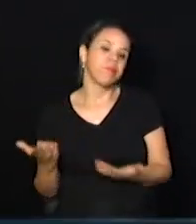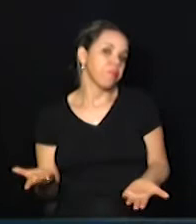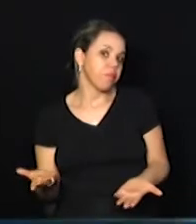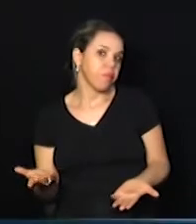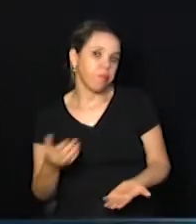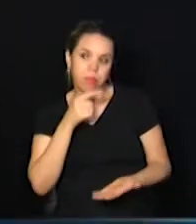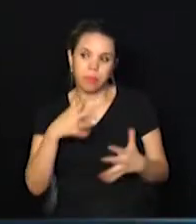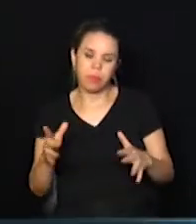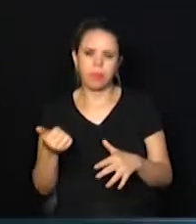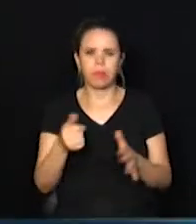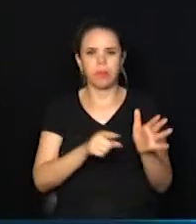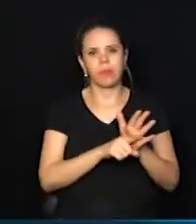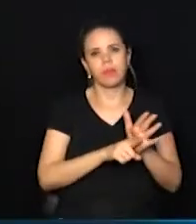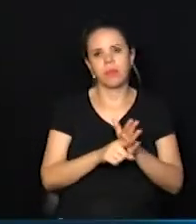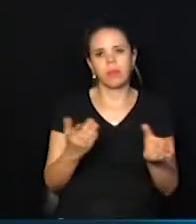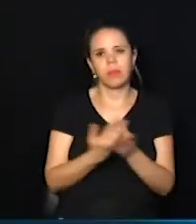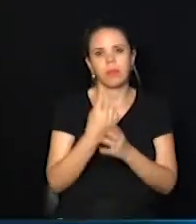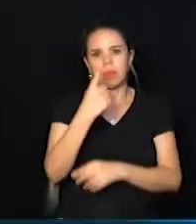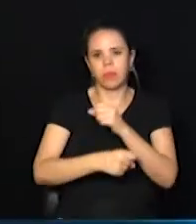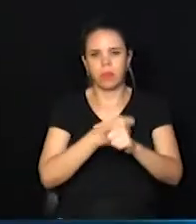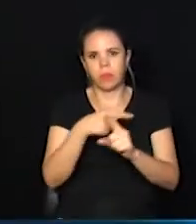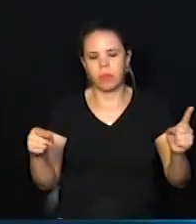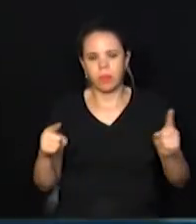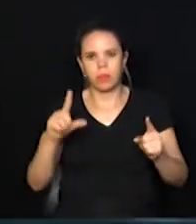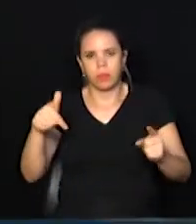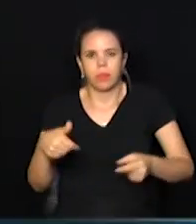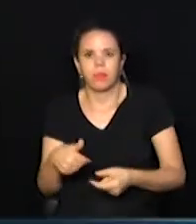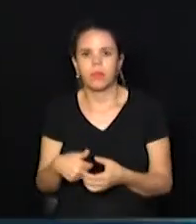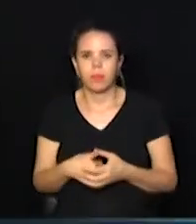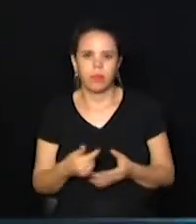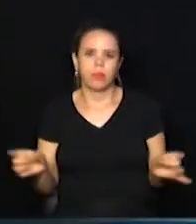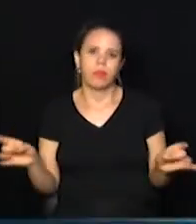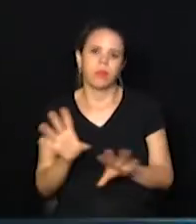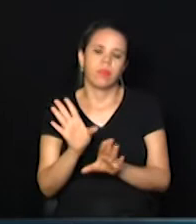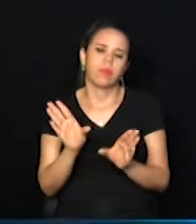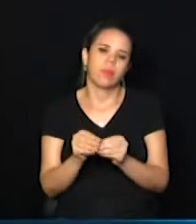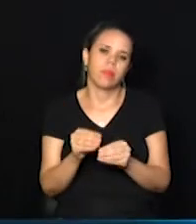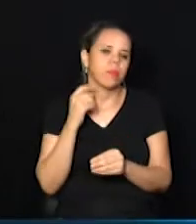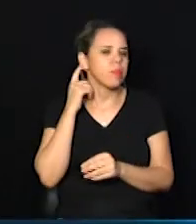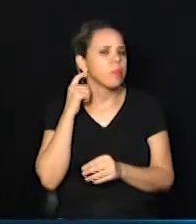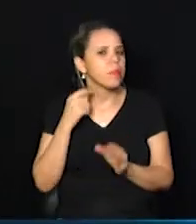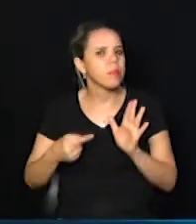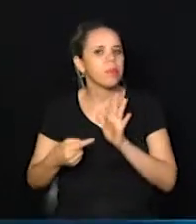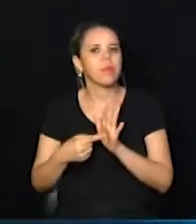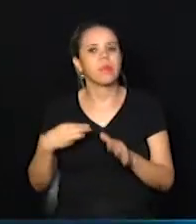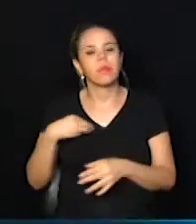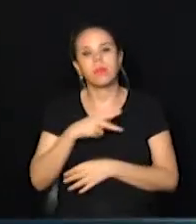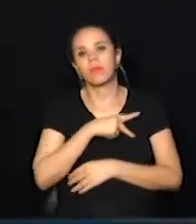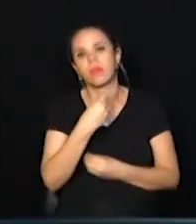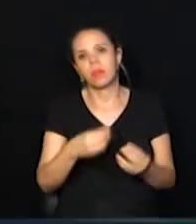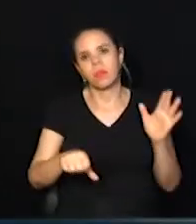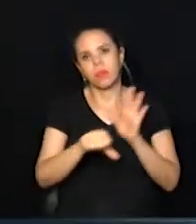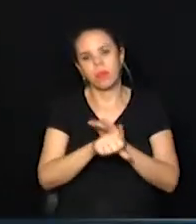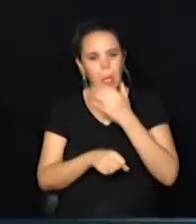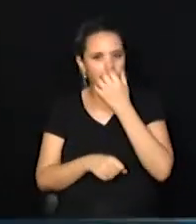tivemos um primeiro inquérito de 1 ano e meio, e que logo foi encerrado e oferecida a denúncia pelo Ministério Público, crime cometido pela